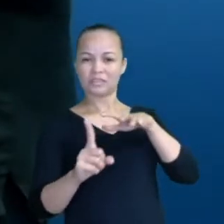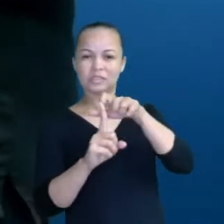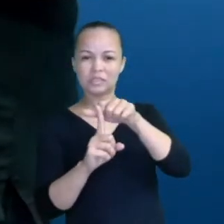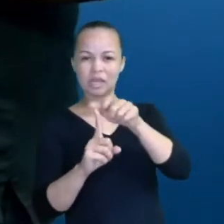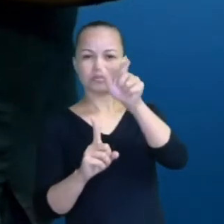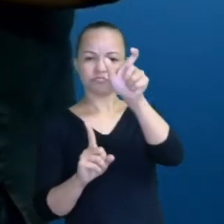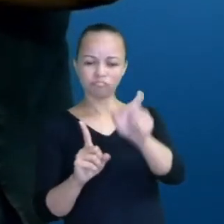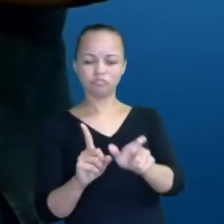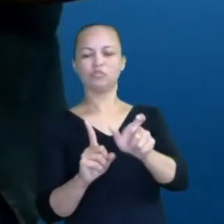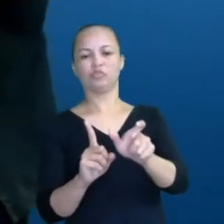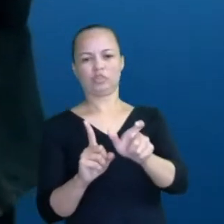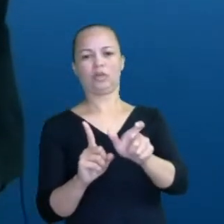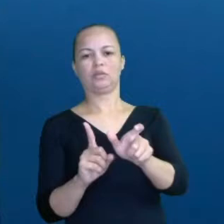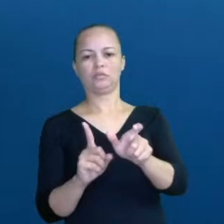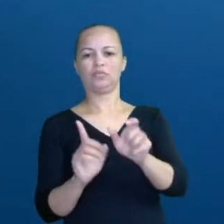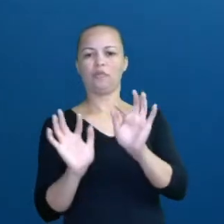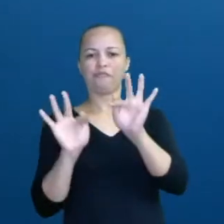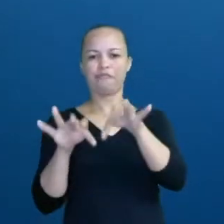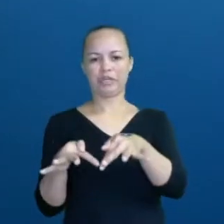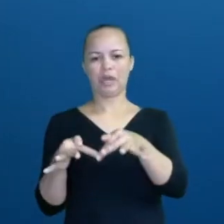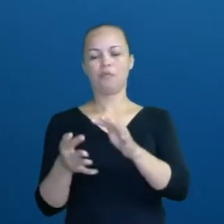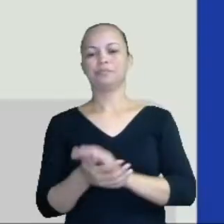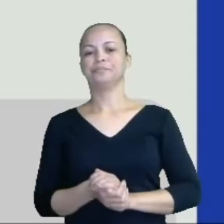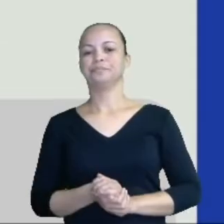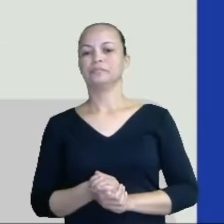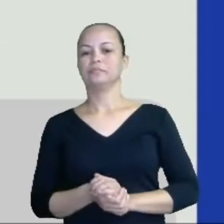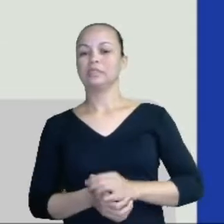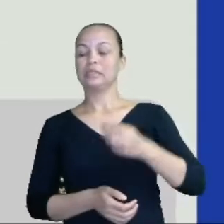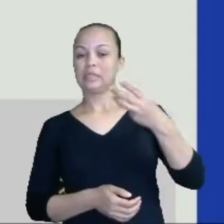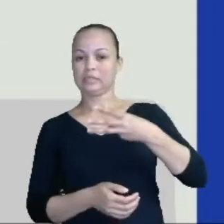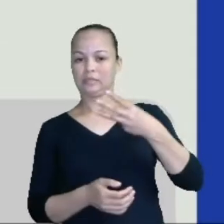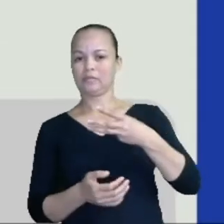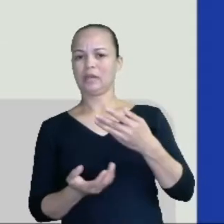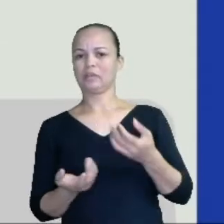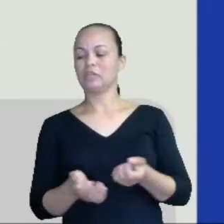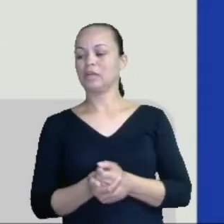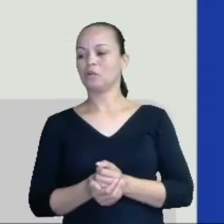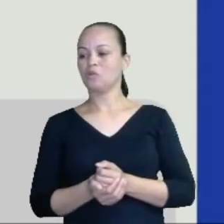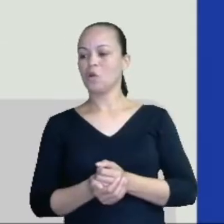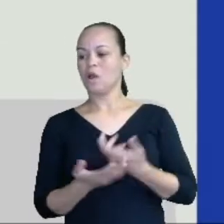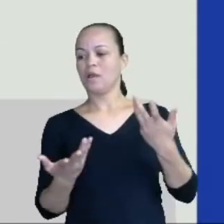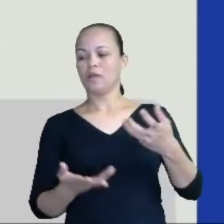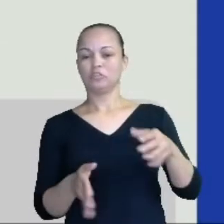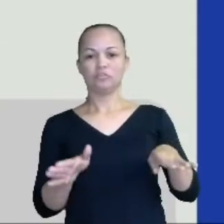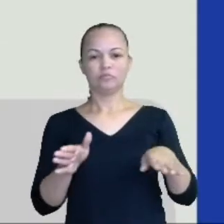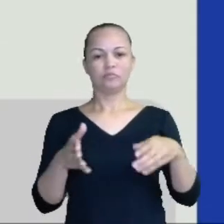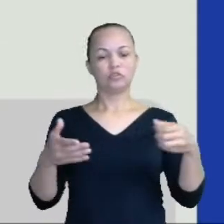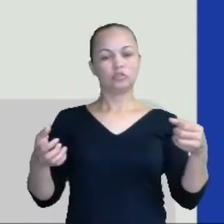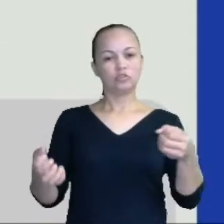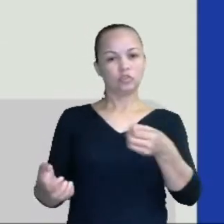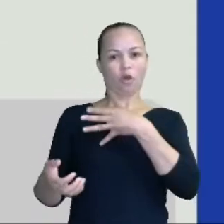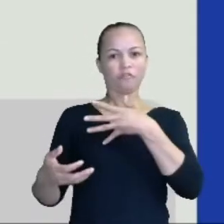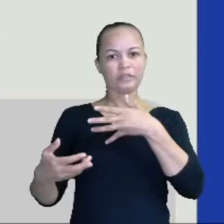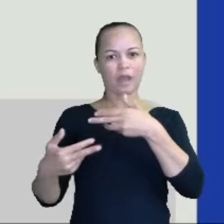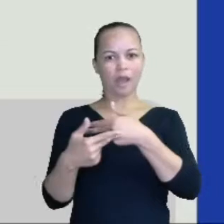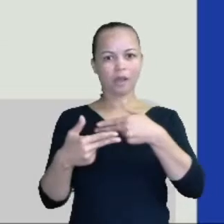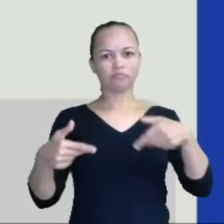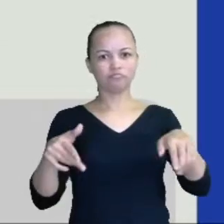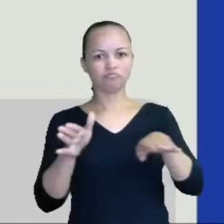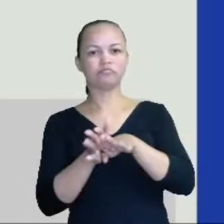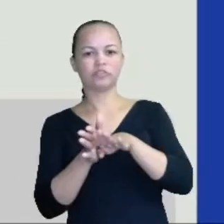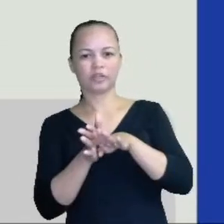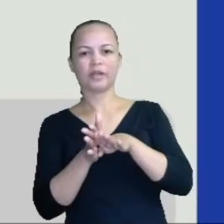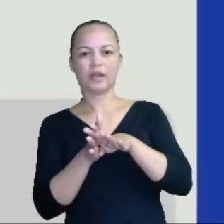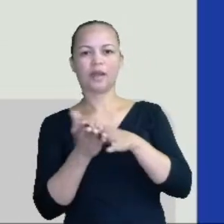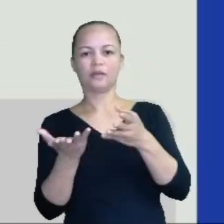frase. Terceira frase, chegaram muitas novidades. Para eu encontrar o sujeito dessa frase, eu vou ter que fazer a pergunta